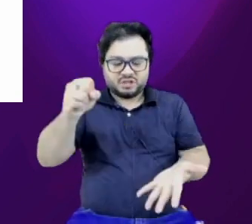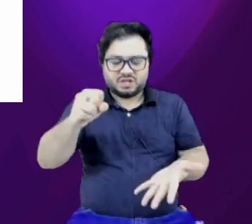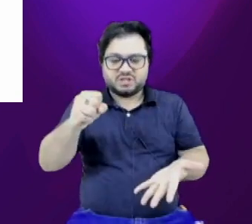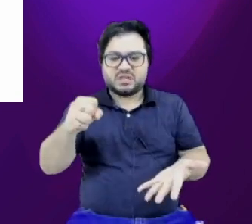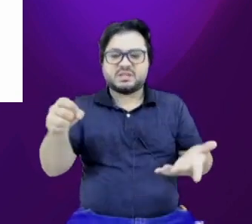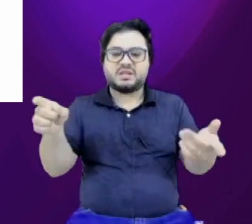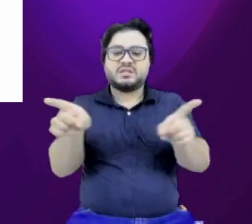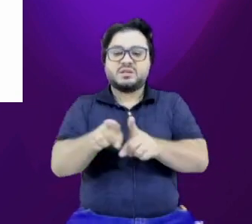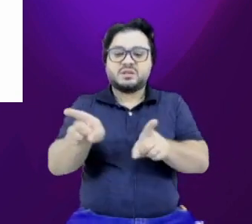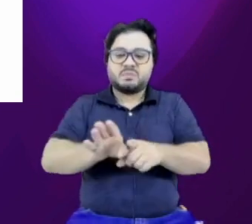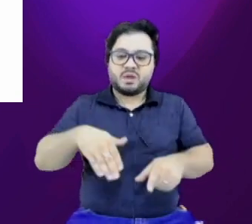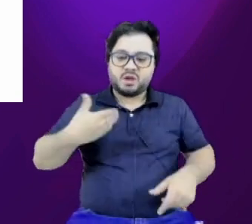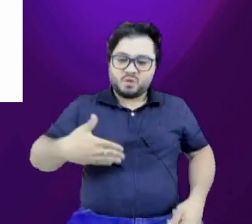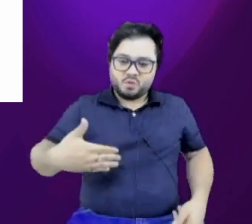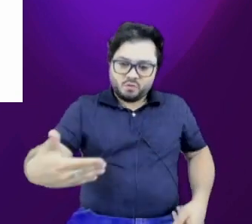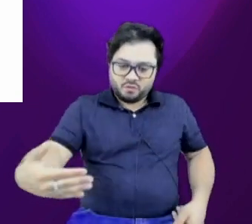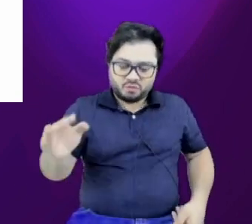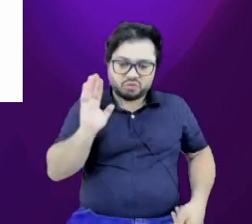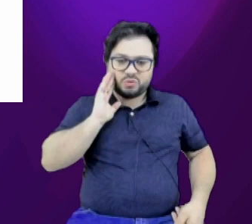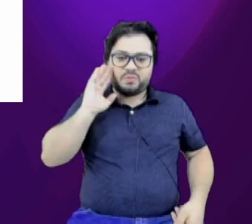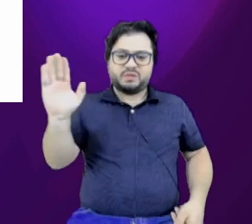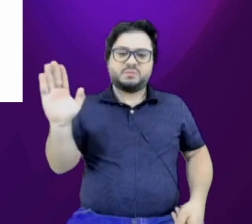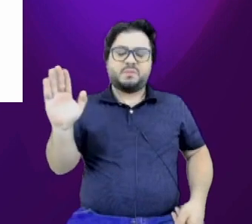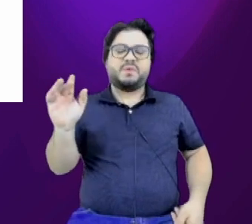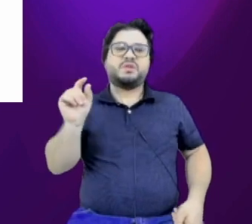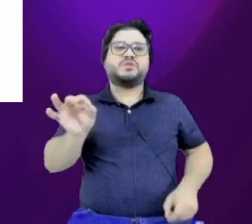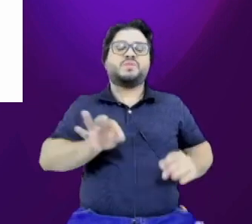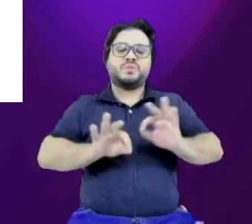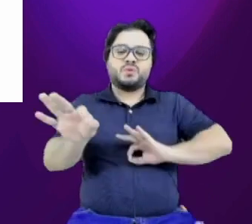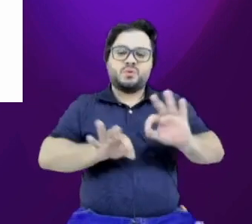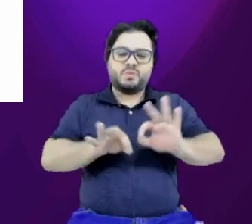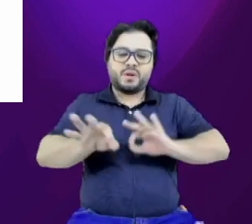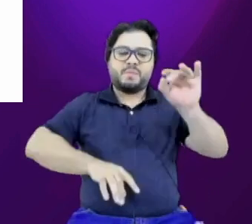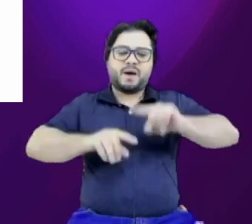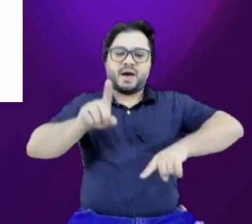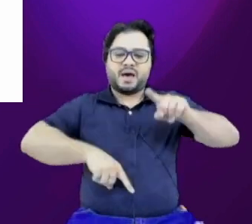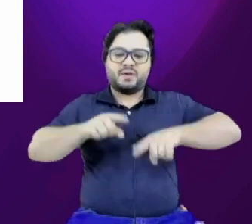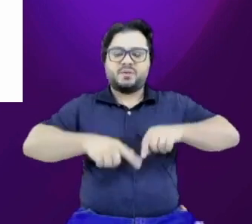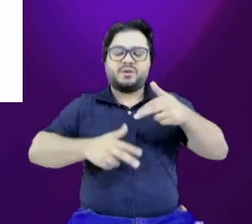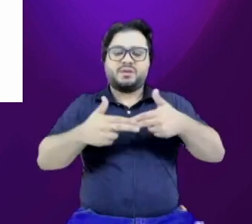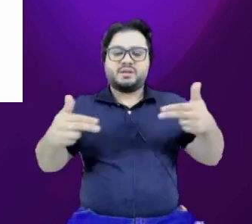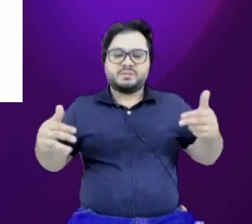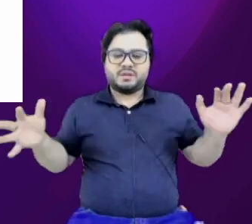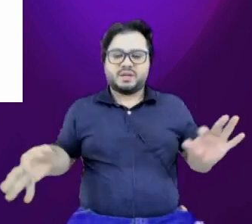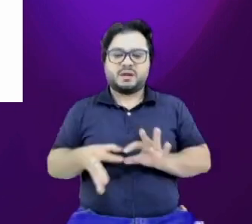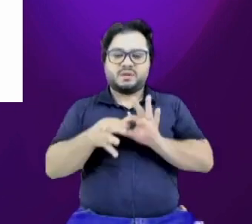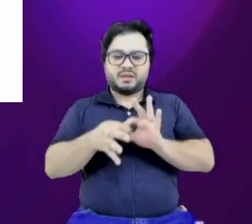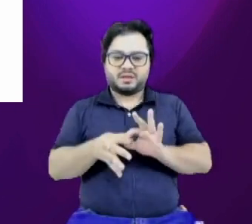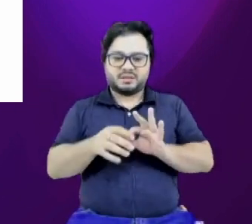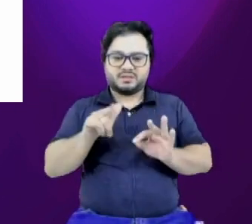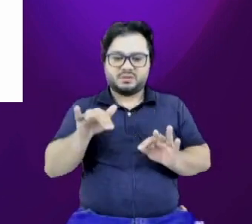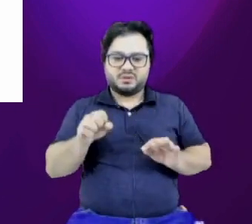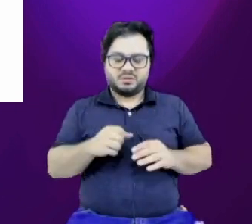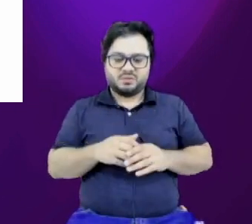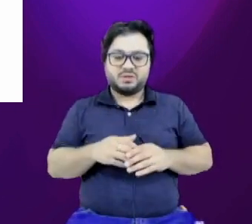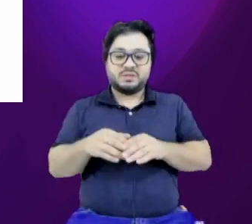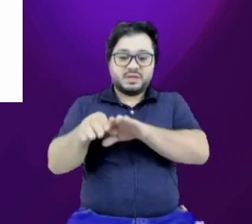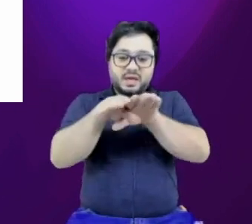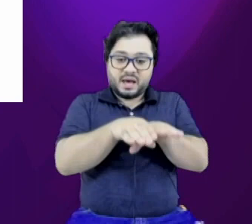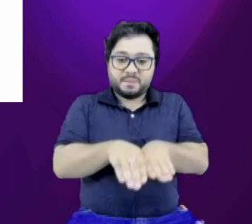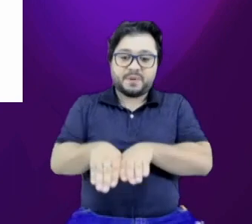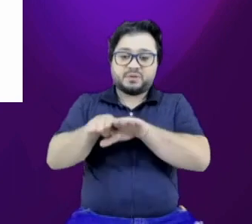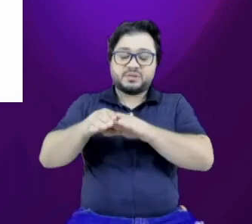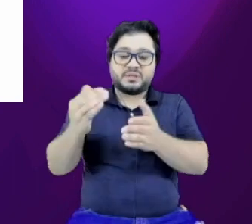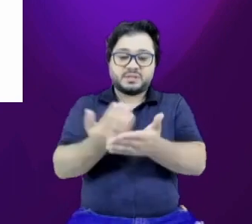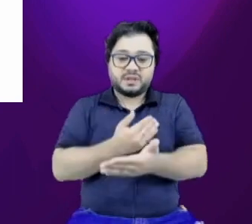o fluxo, principalmente o preparo desse material e a integração do LIS. A padronização da